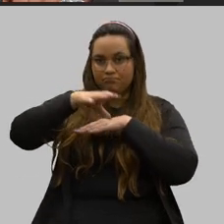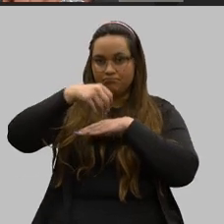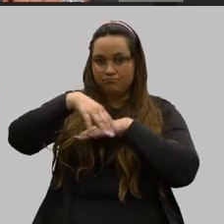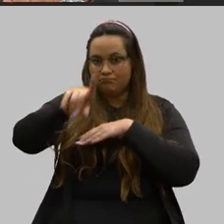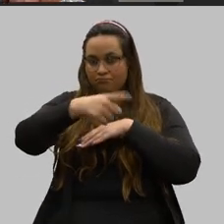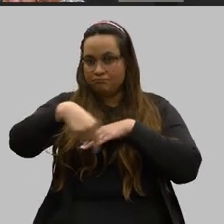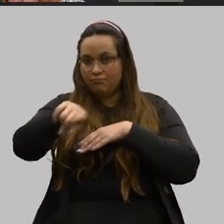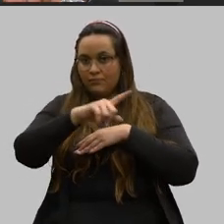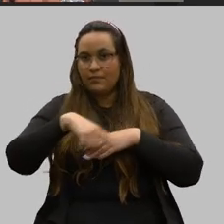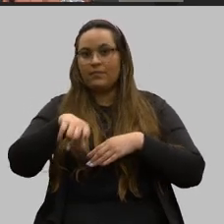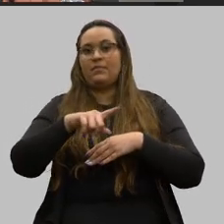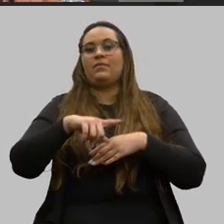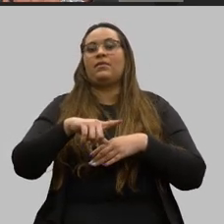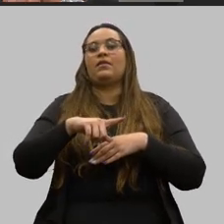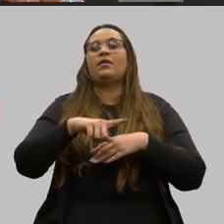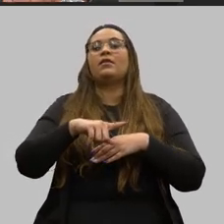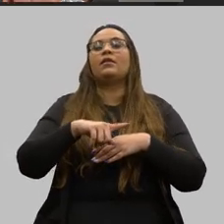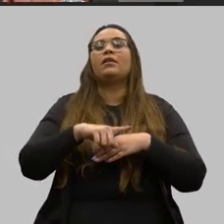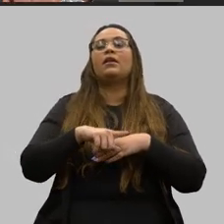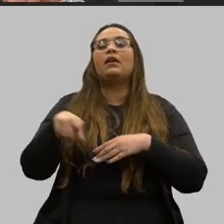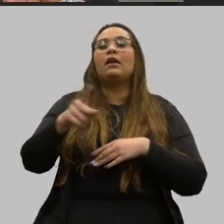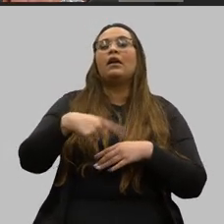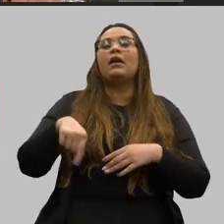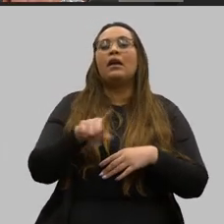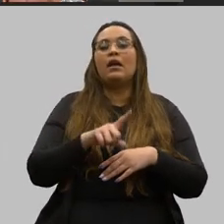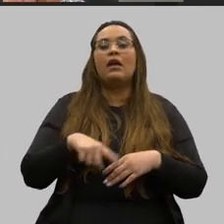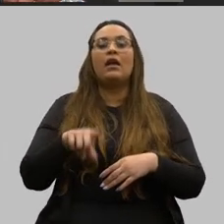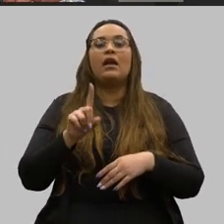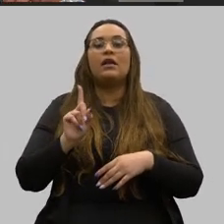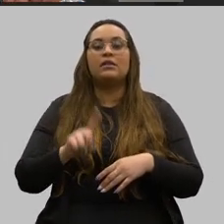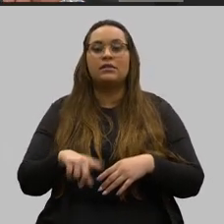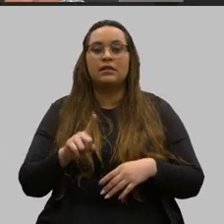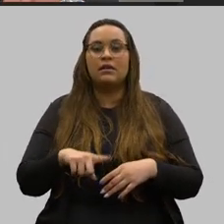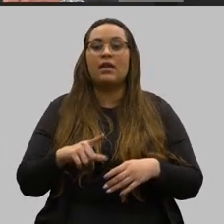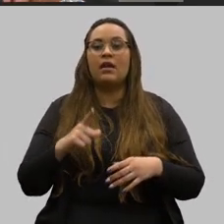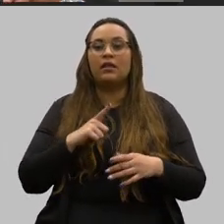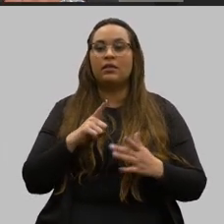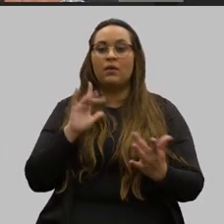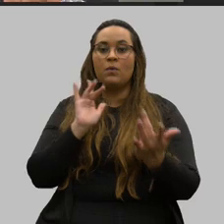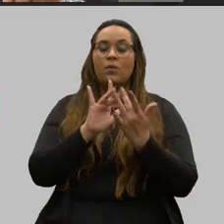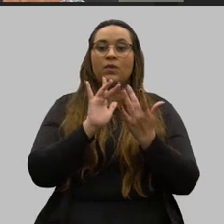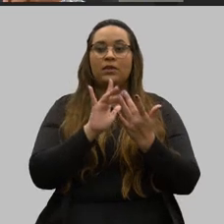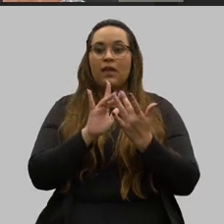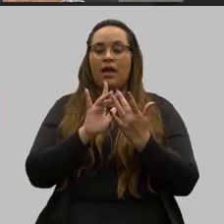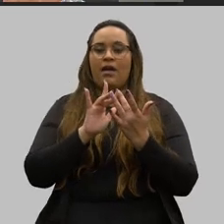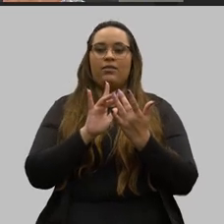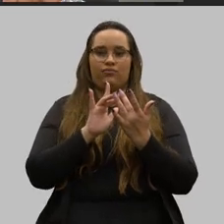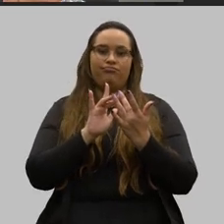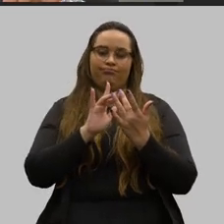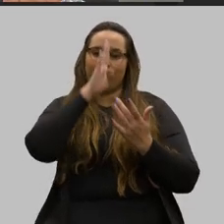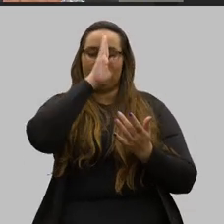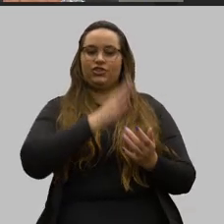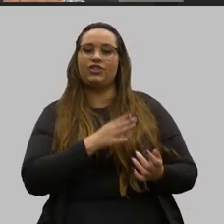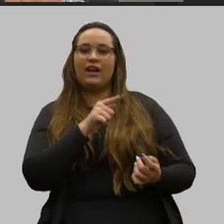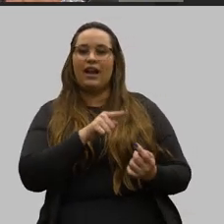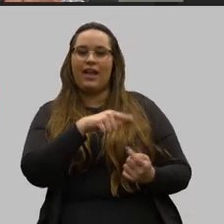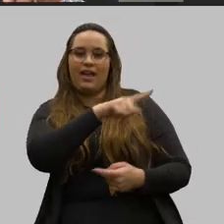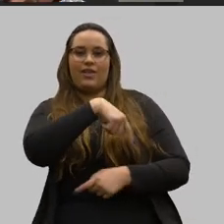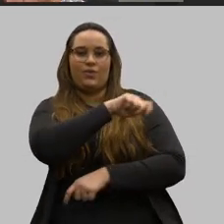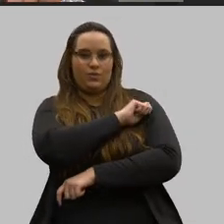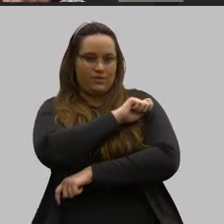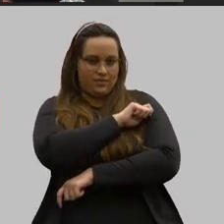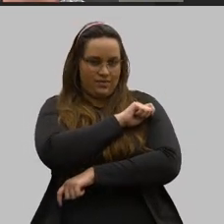academia que são eh eles que têm ali eh o contato direto com os alunos que vão ser replicados ao longo das nossas